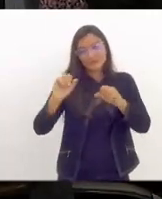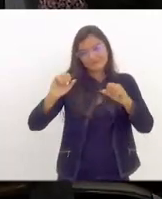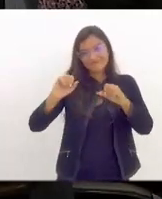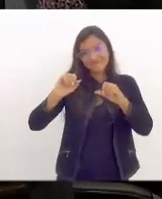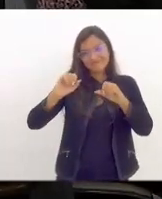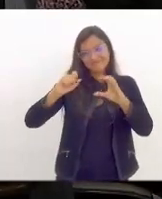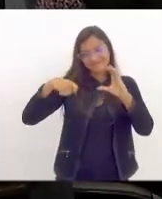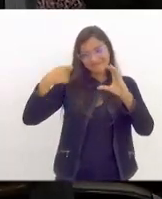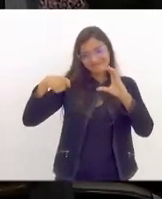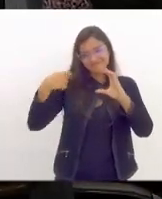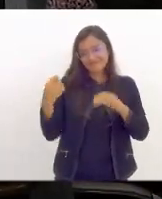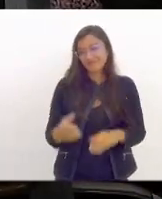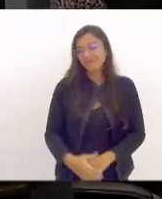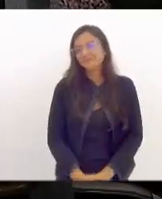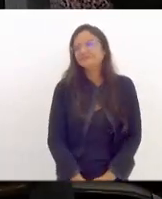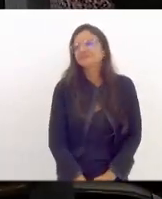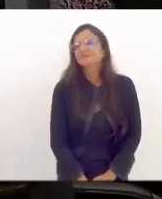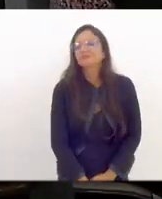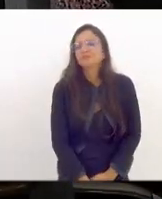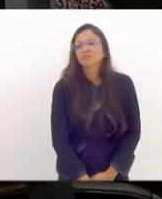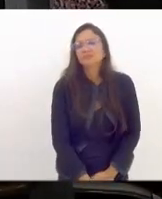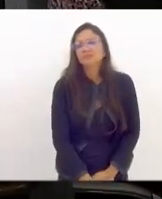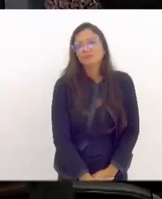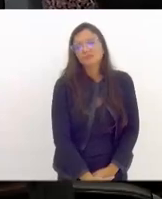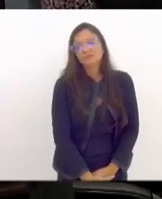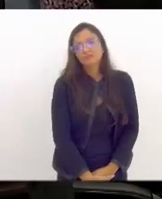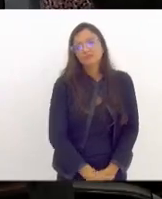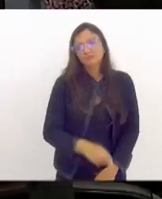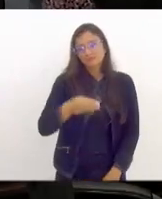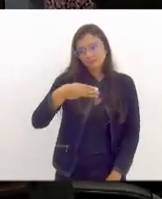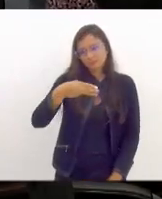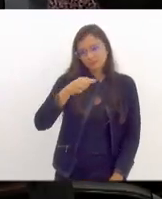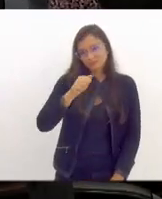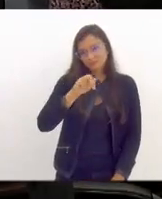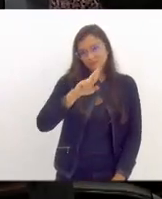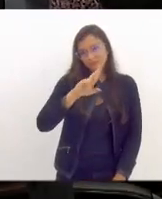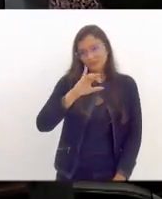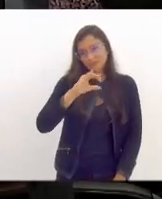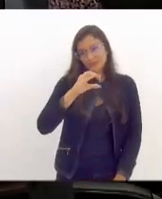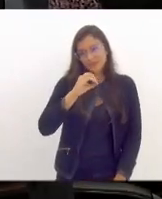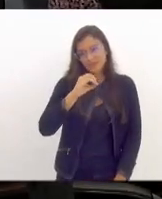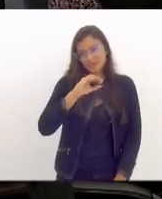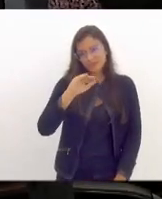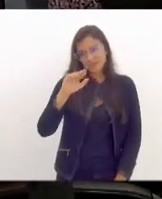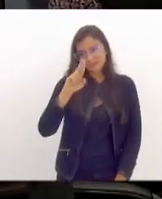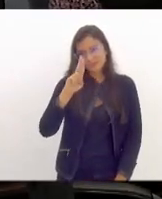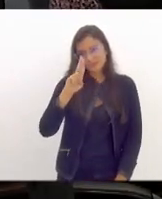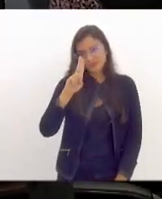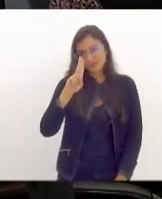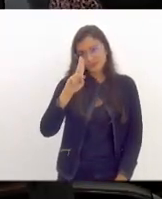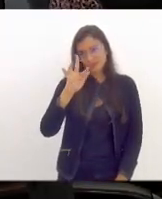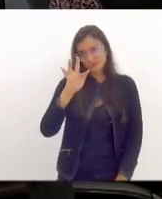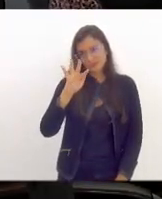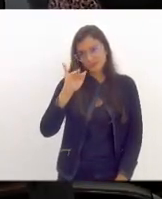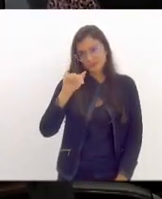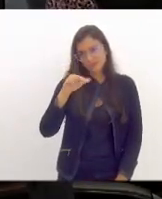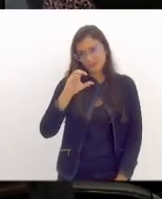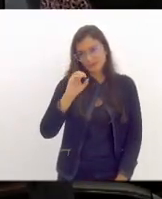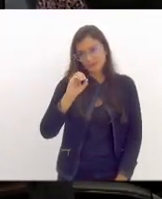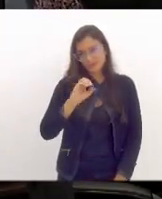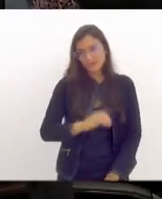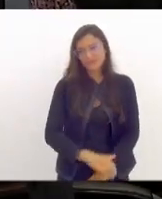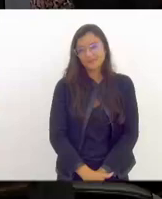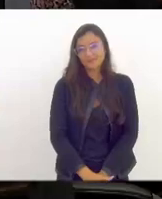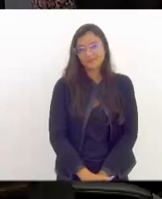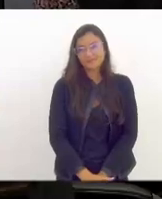rede aí e o próximo homenagear o próximo é o Márcio Rufino Cadê o Márcio ele já tava até a